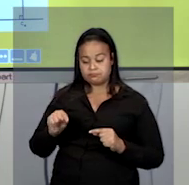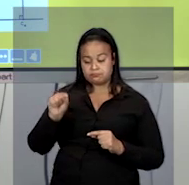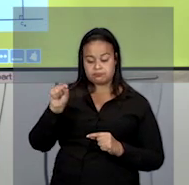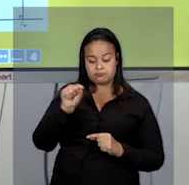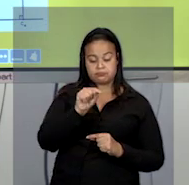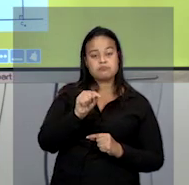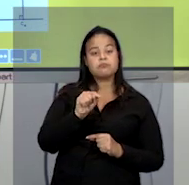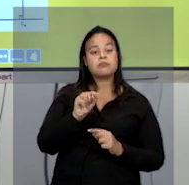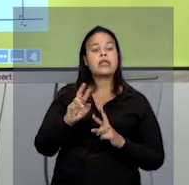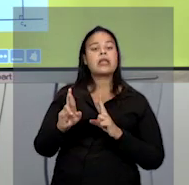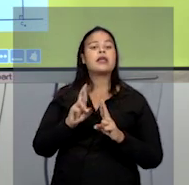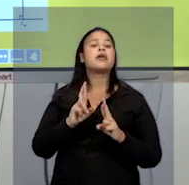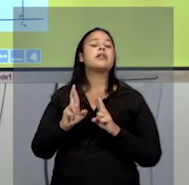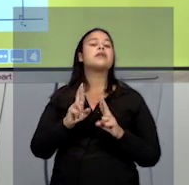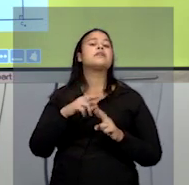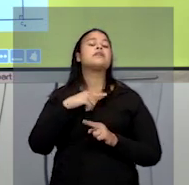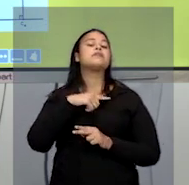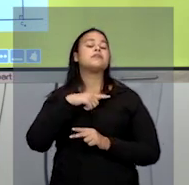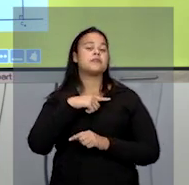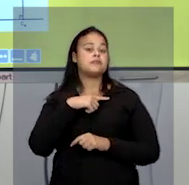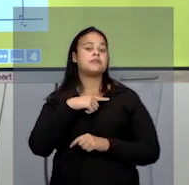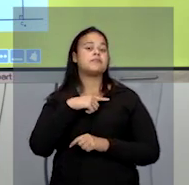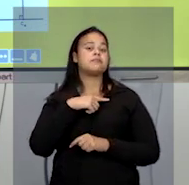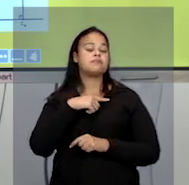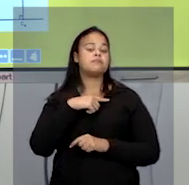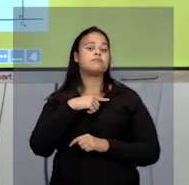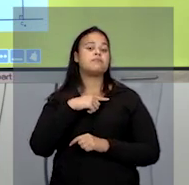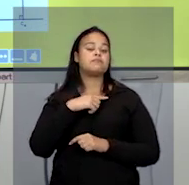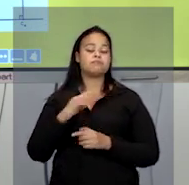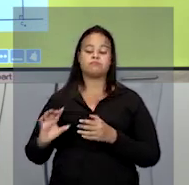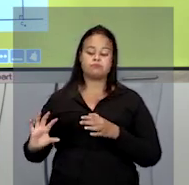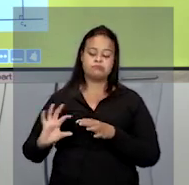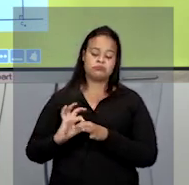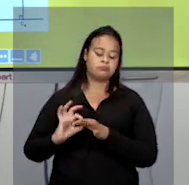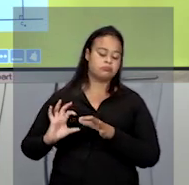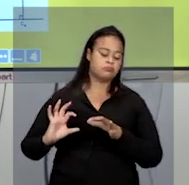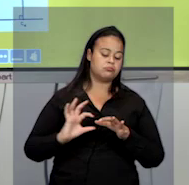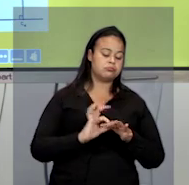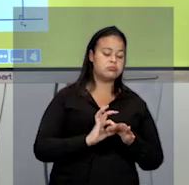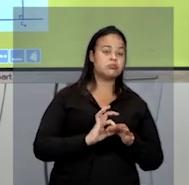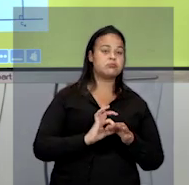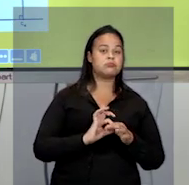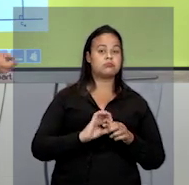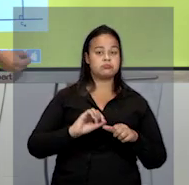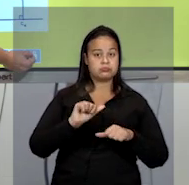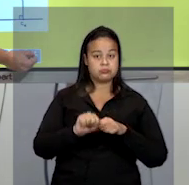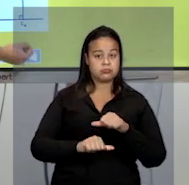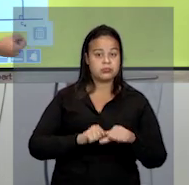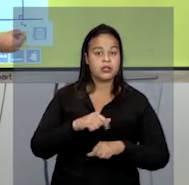essas relações e, através das relações, nós temos as relações trigonométricas.